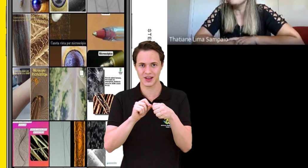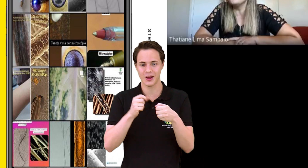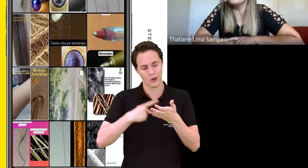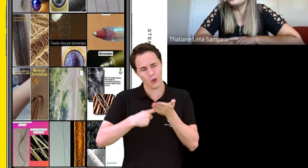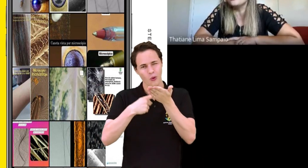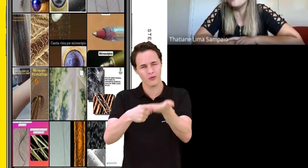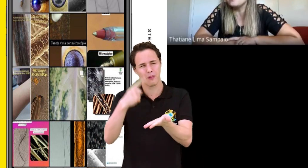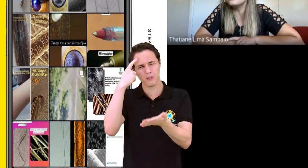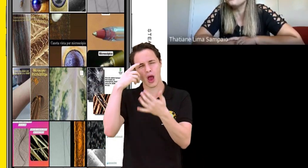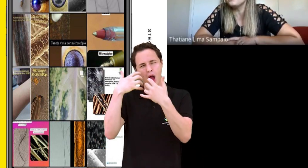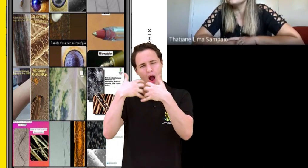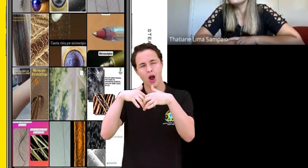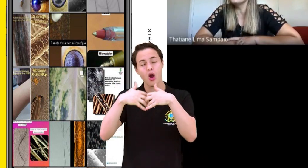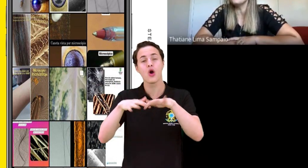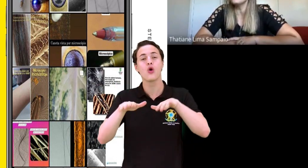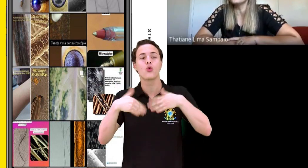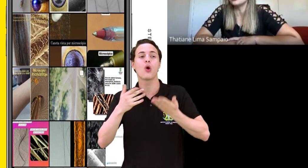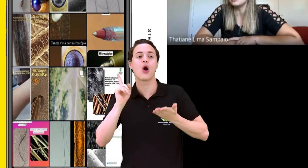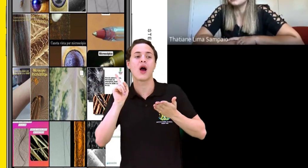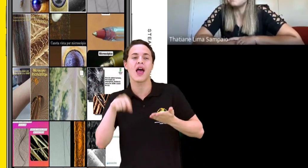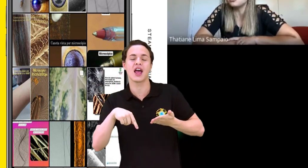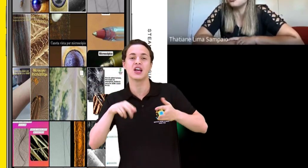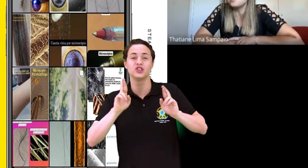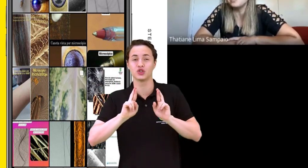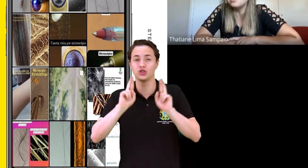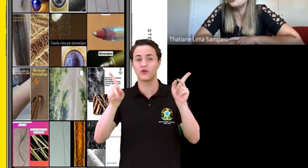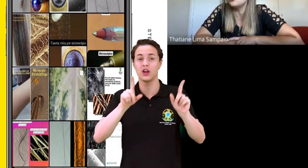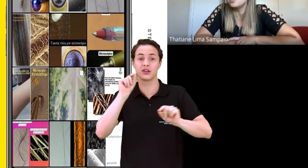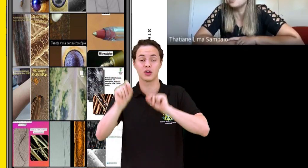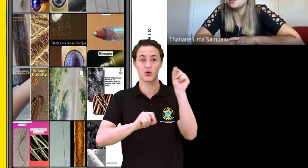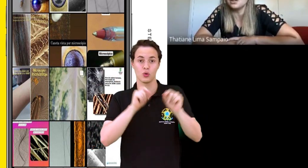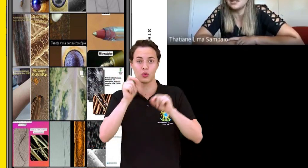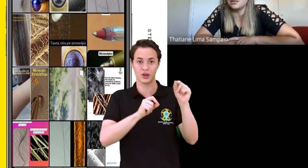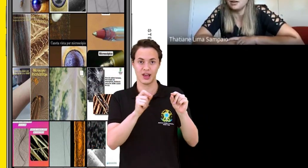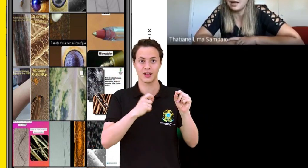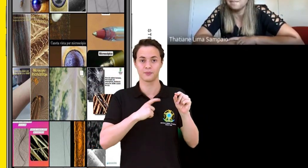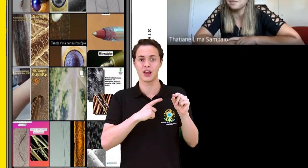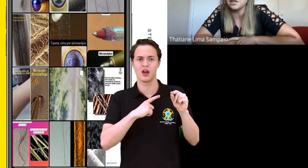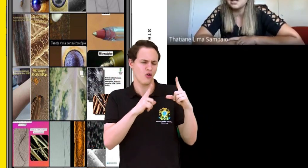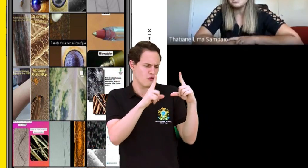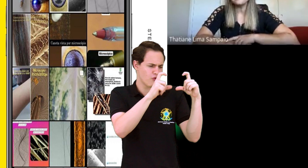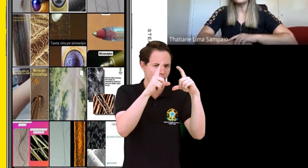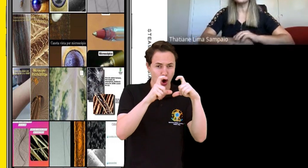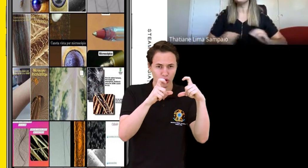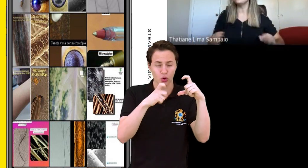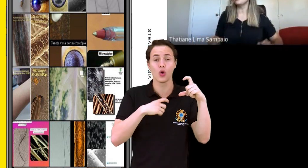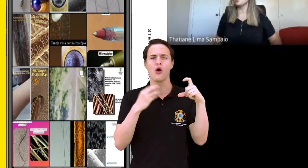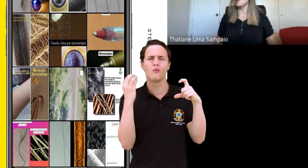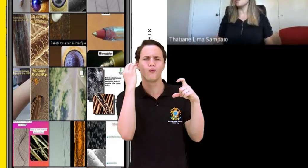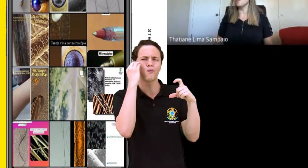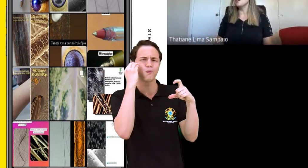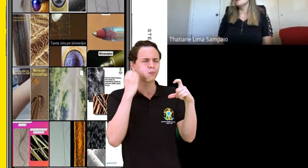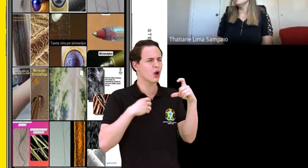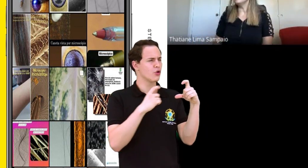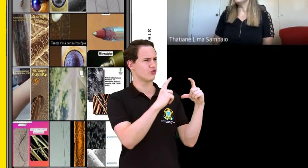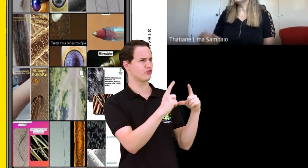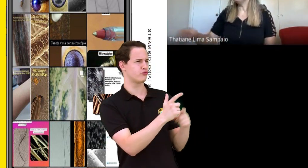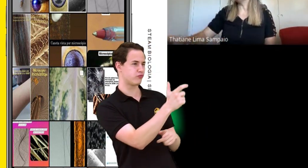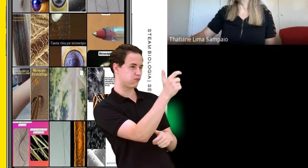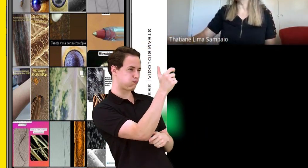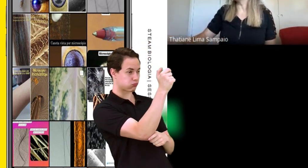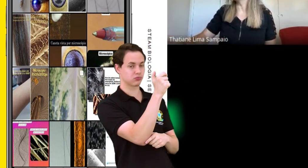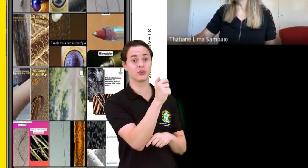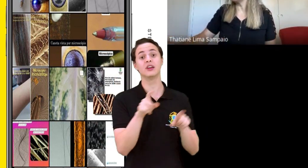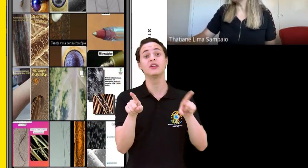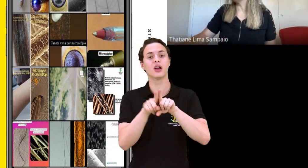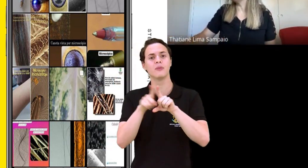a refletir qual é a diferença de uma imagem gerada a partir de uma lente de uma câmera de celular e a partir de um microscópio. E aí aqui